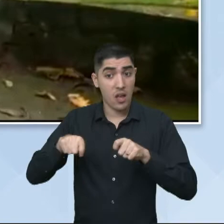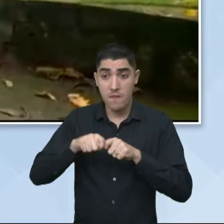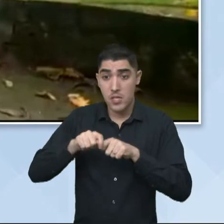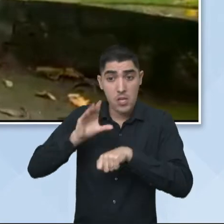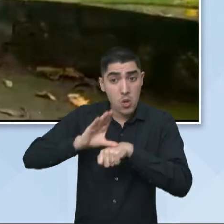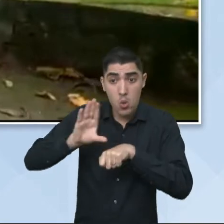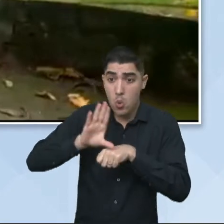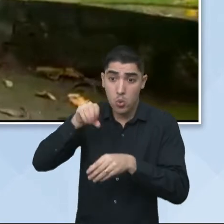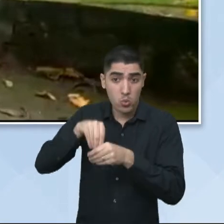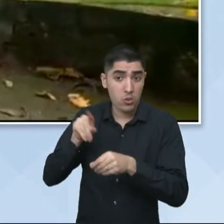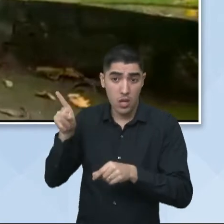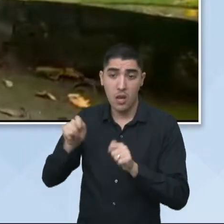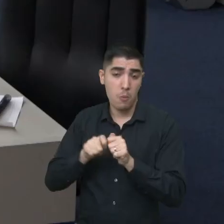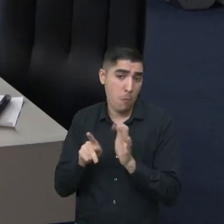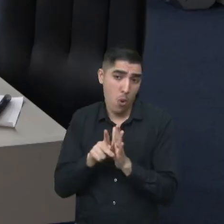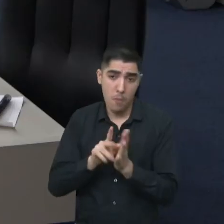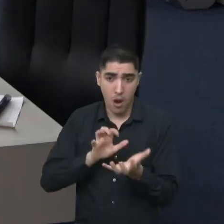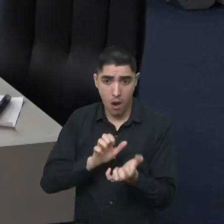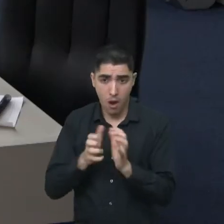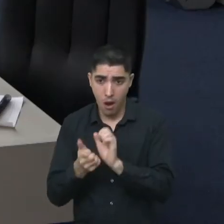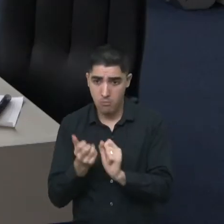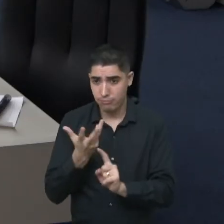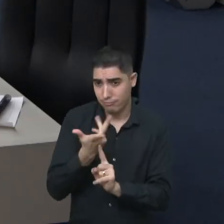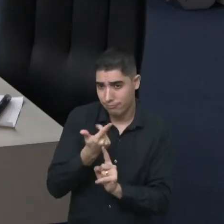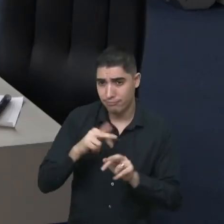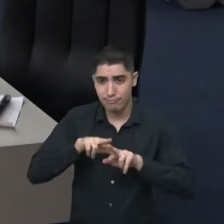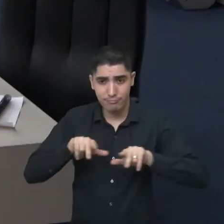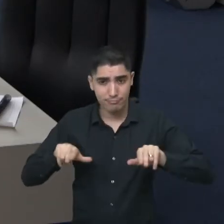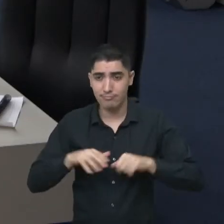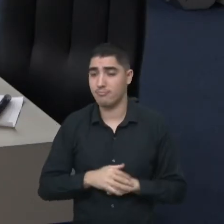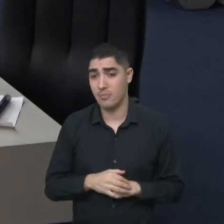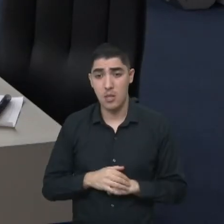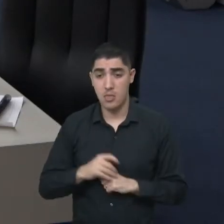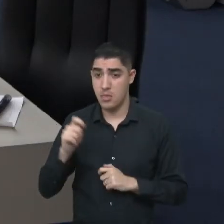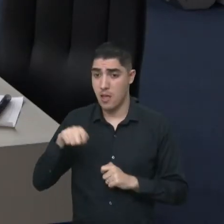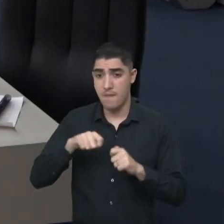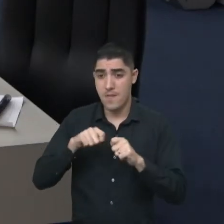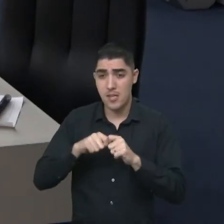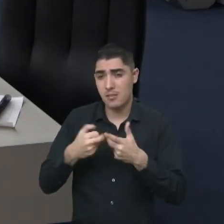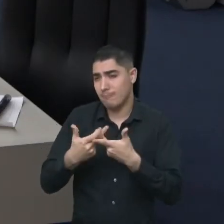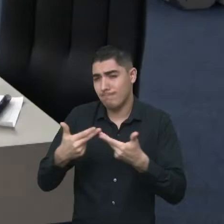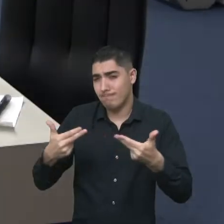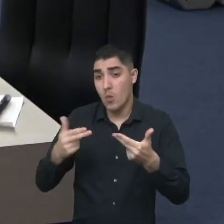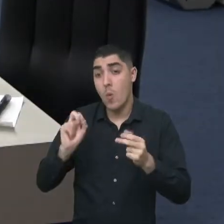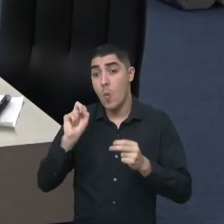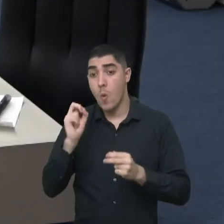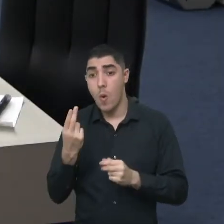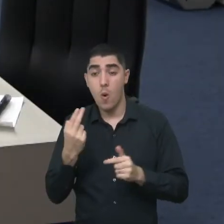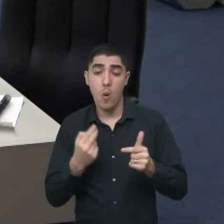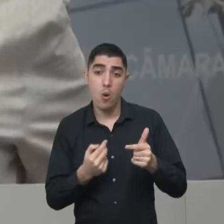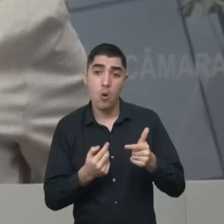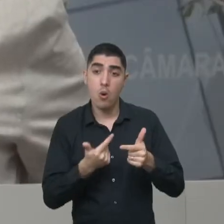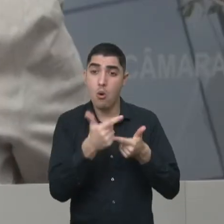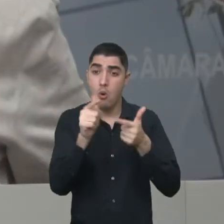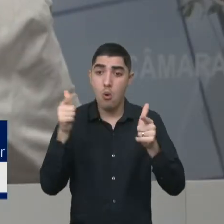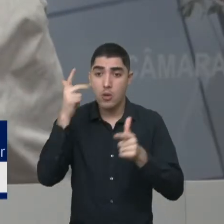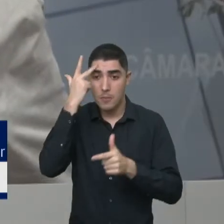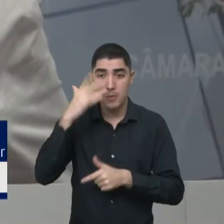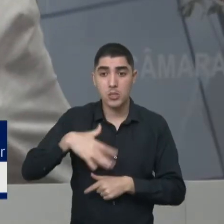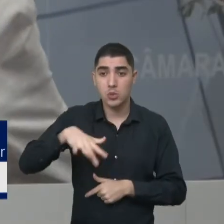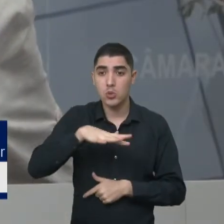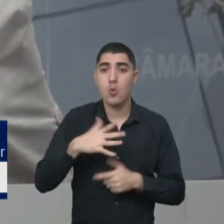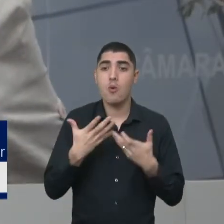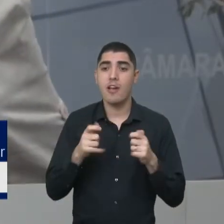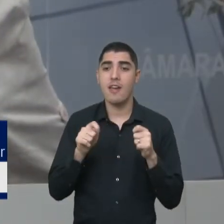cursos de artesanato, pode ser feito outras atividades, ou entregar lá para o pessoal que também queria ter um